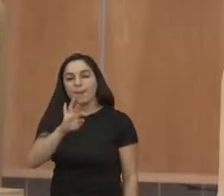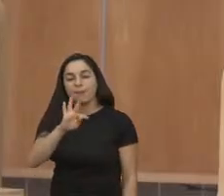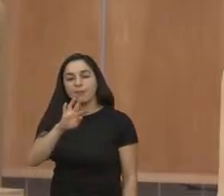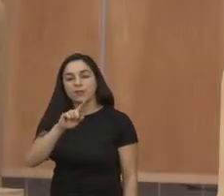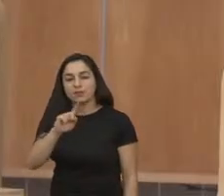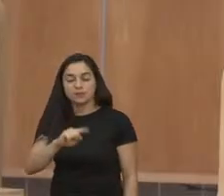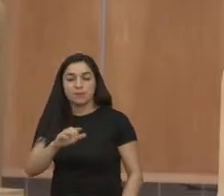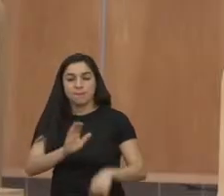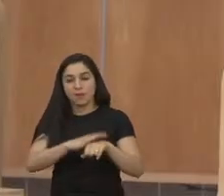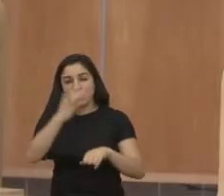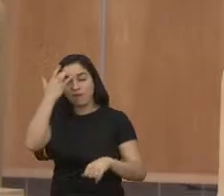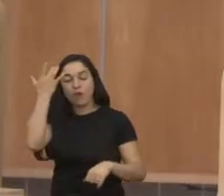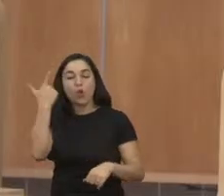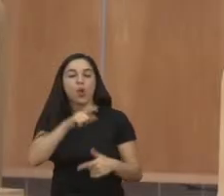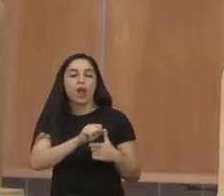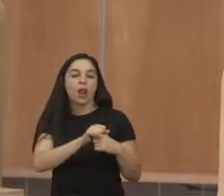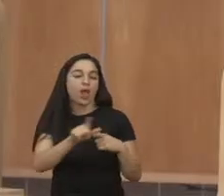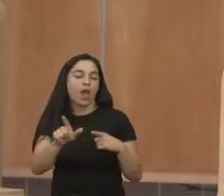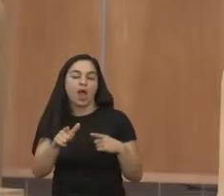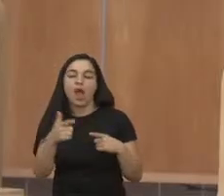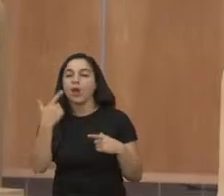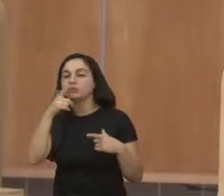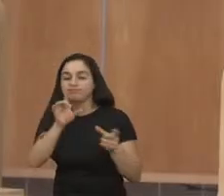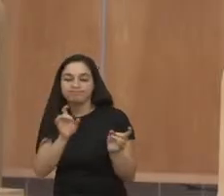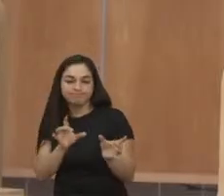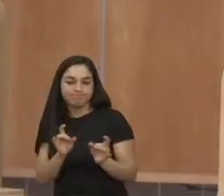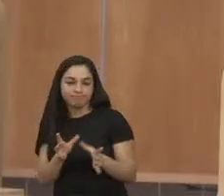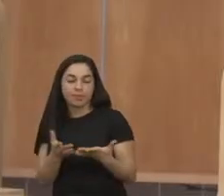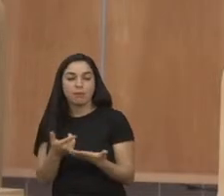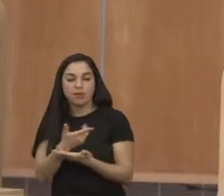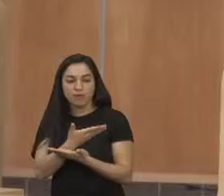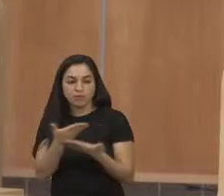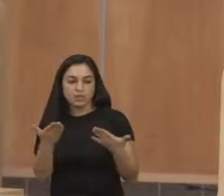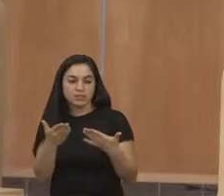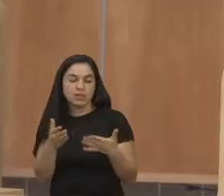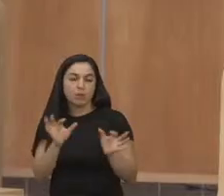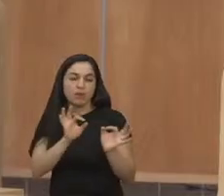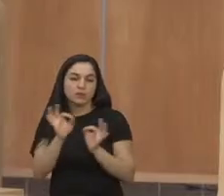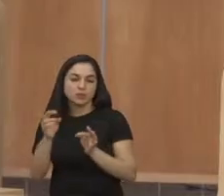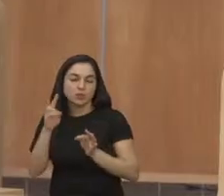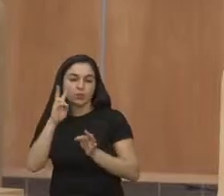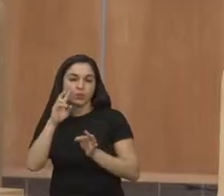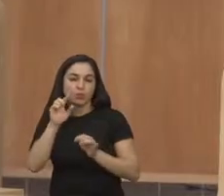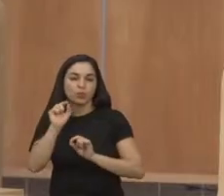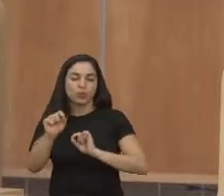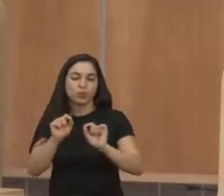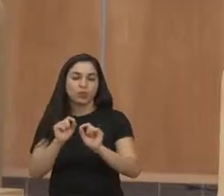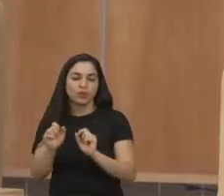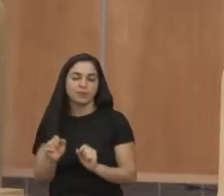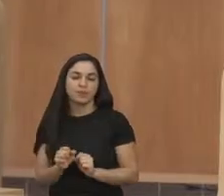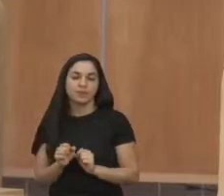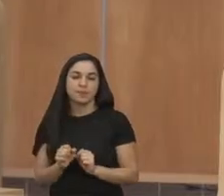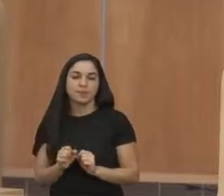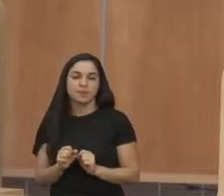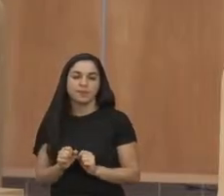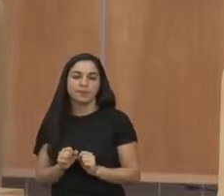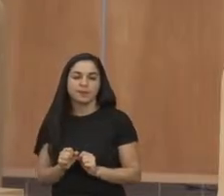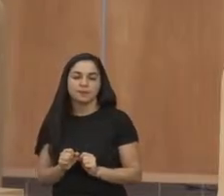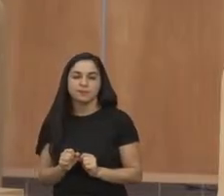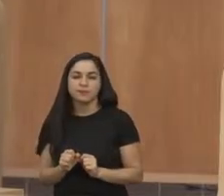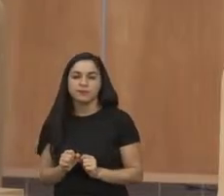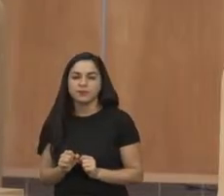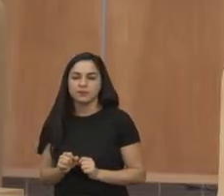dizer bem claro para você que nos assiste que esse processo de desburocratização não se trata de um afrouxamento da